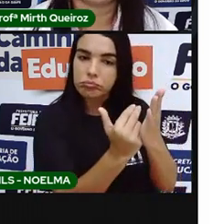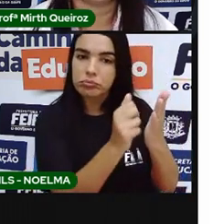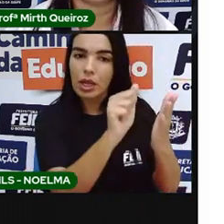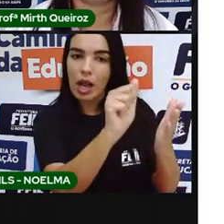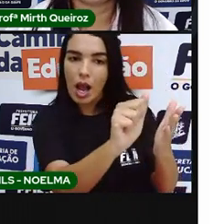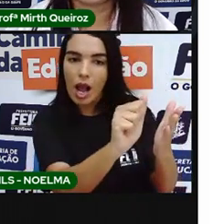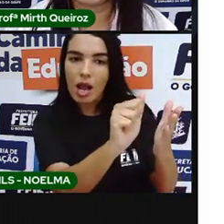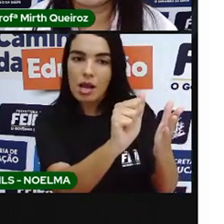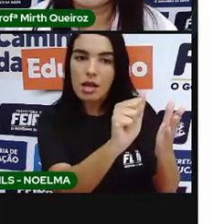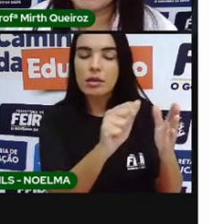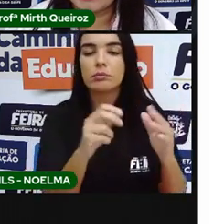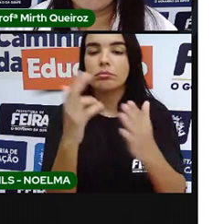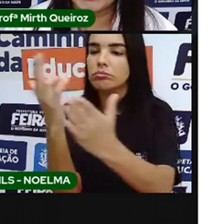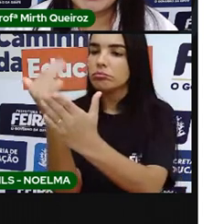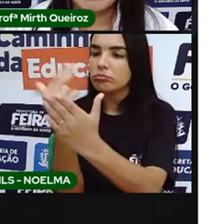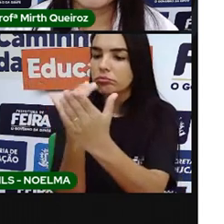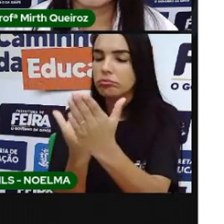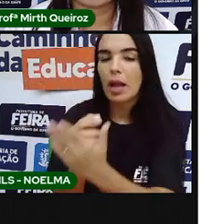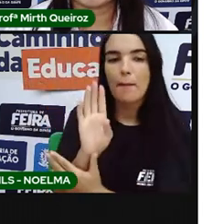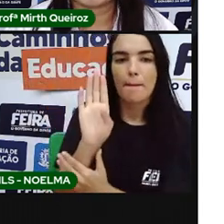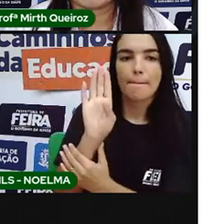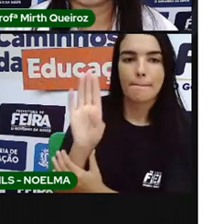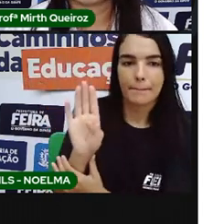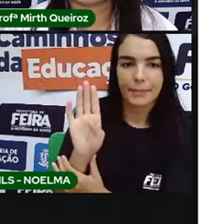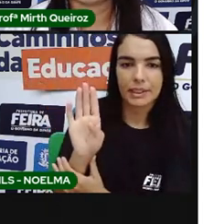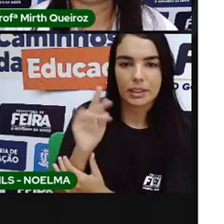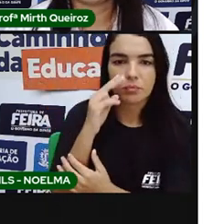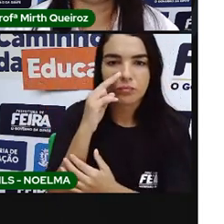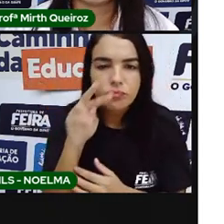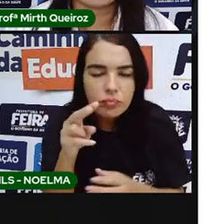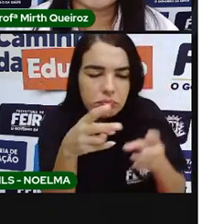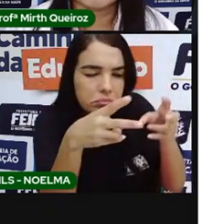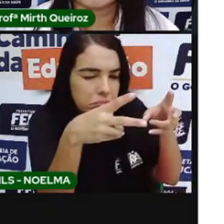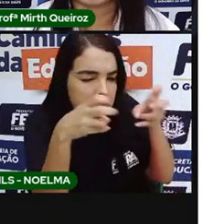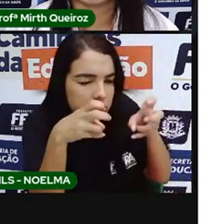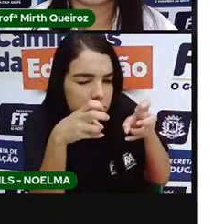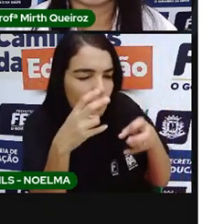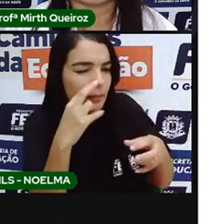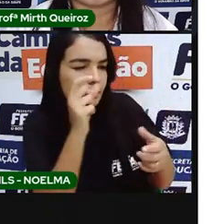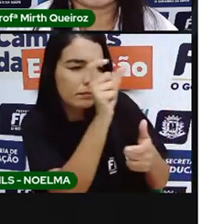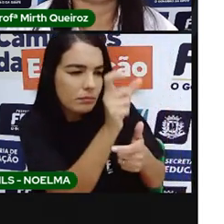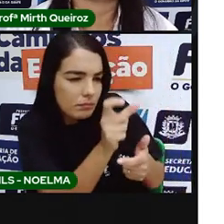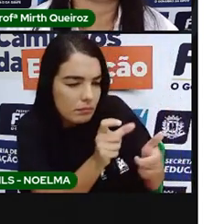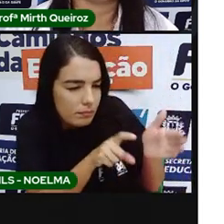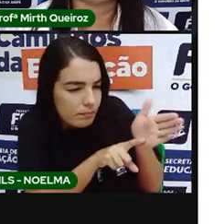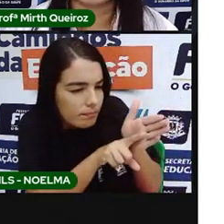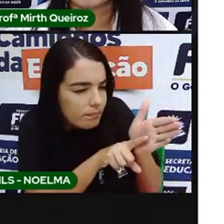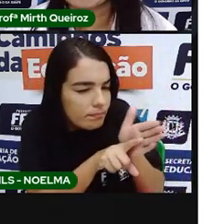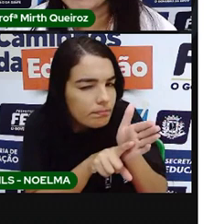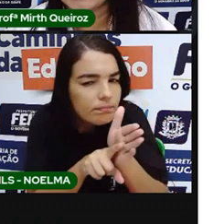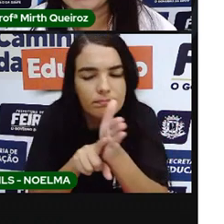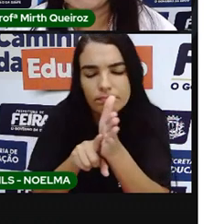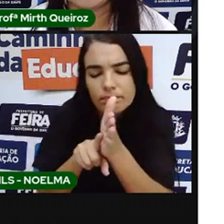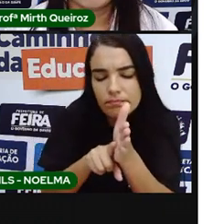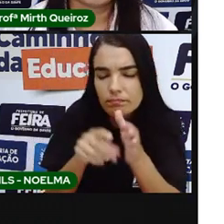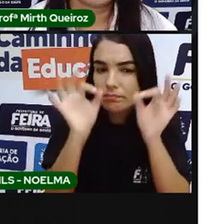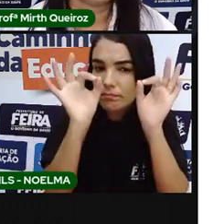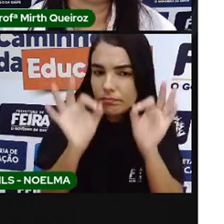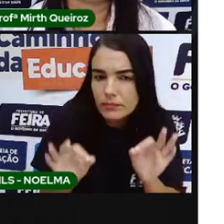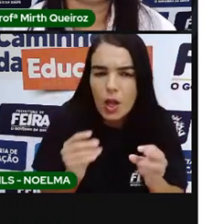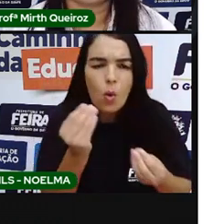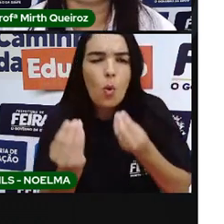sociedade daquela época vocês vão utilizar esses paisagens como é que tu se apresentam os personagens o que primo estão